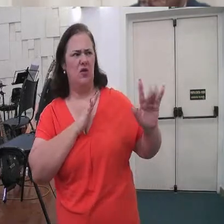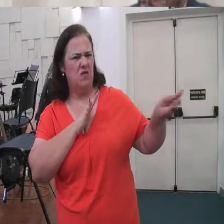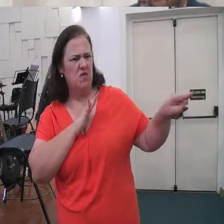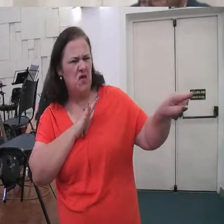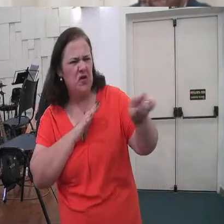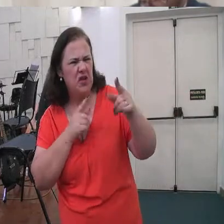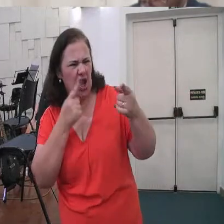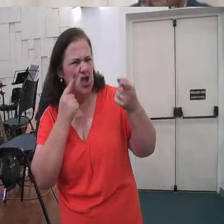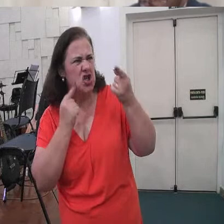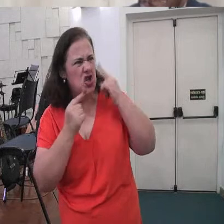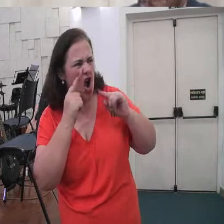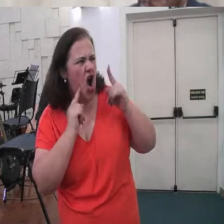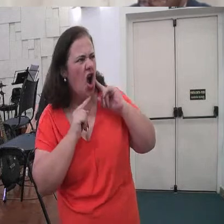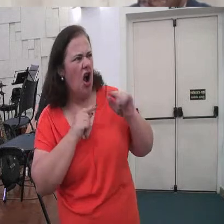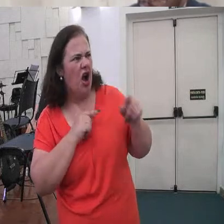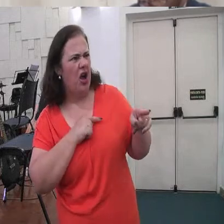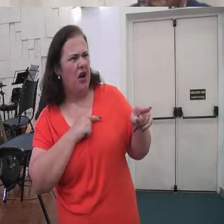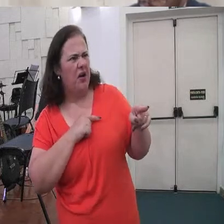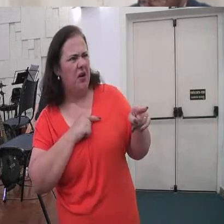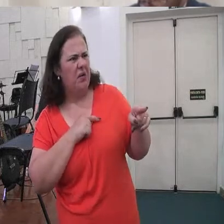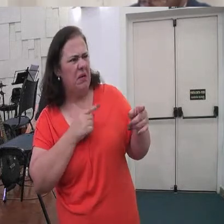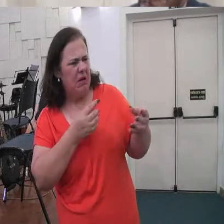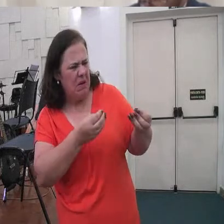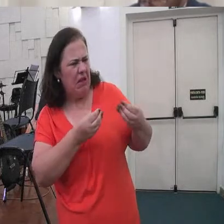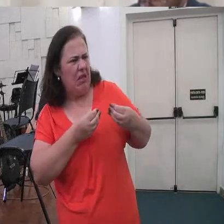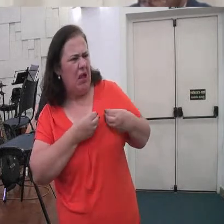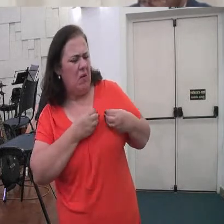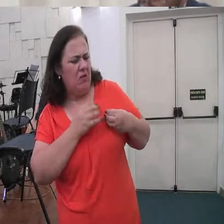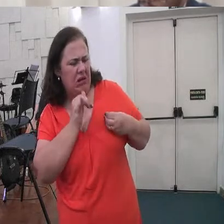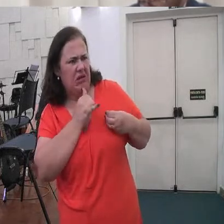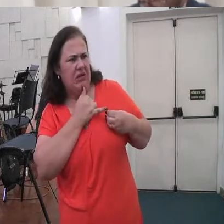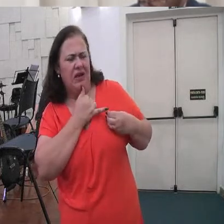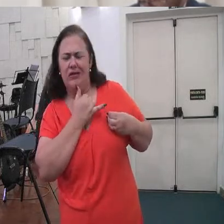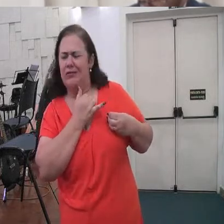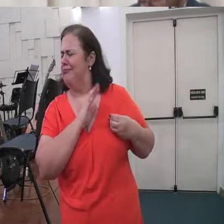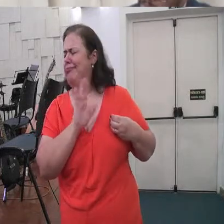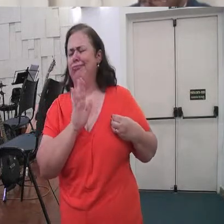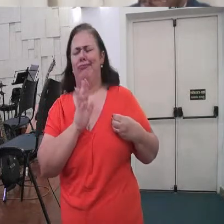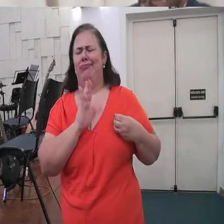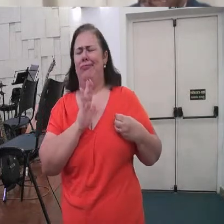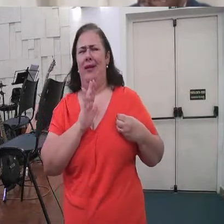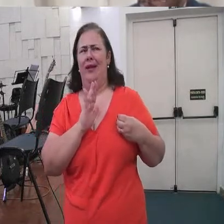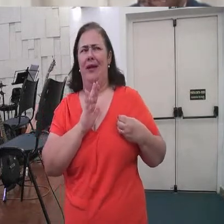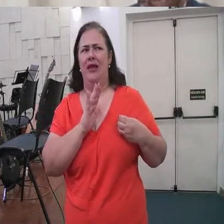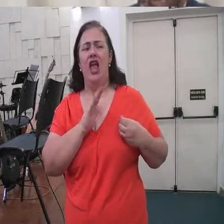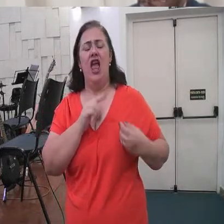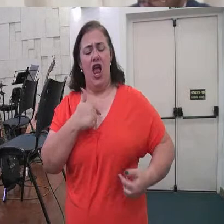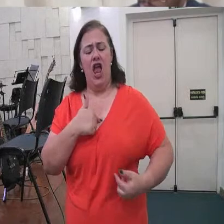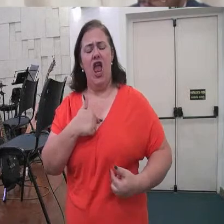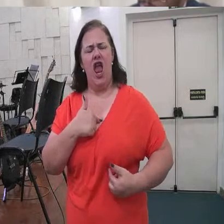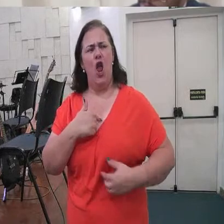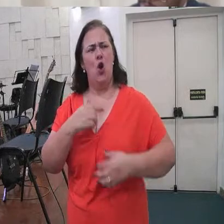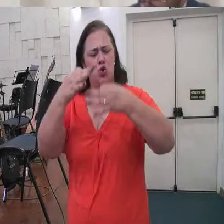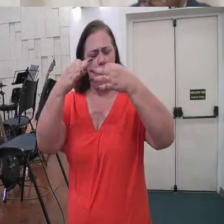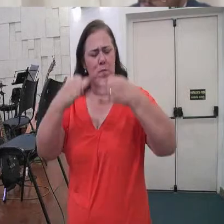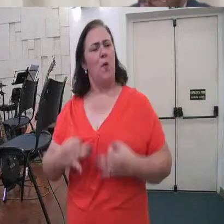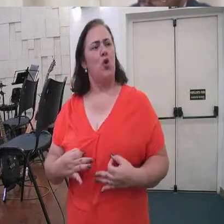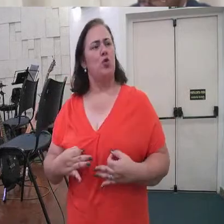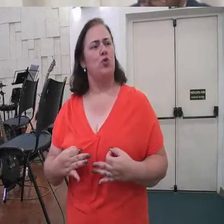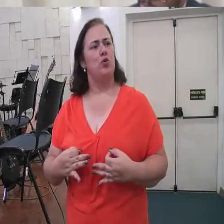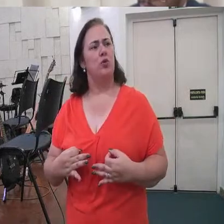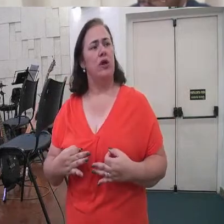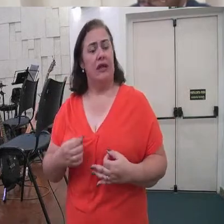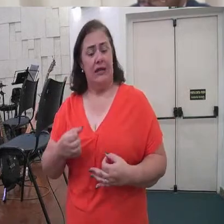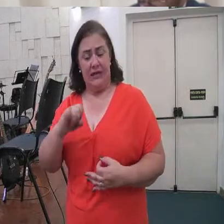chorando e quebrantando-me o coração? Pois estou pronto não só a ser preso, mas até